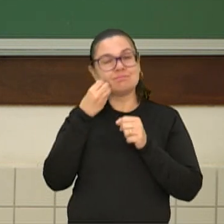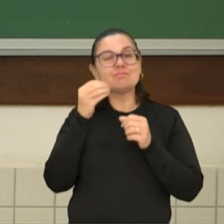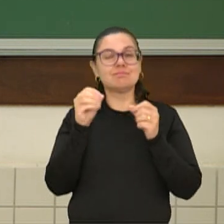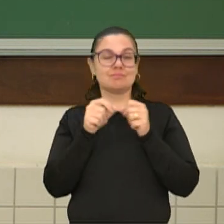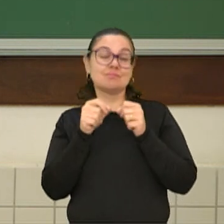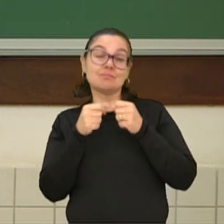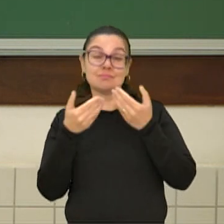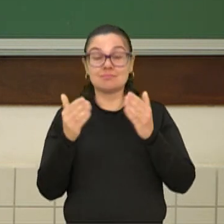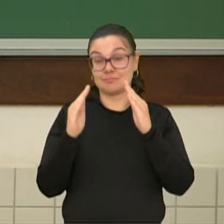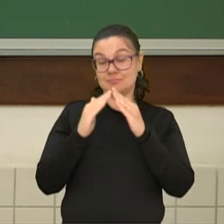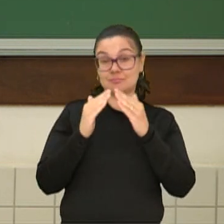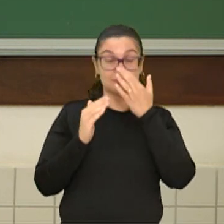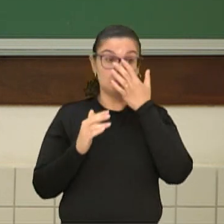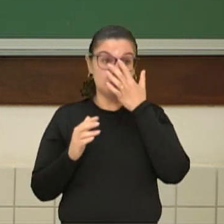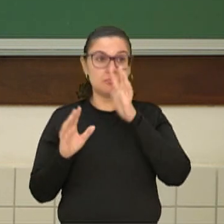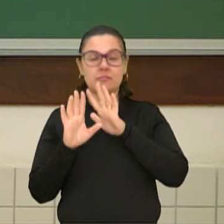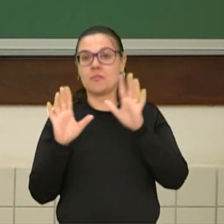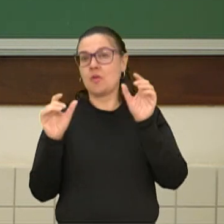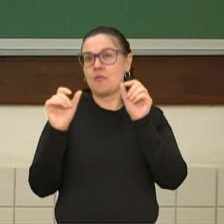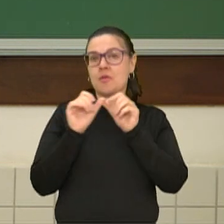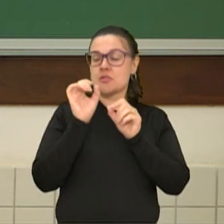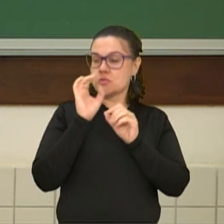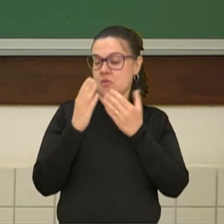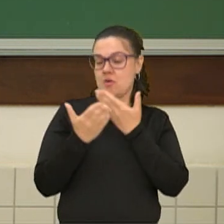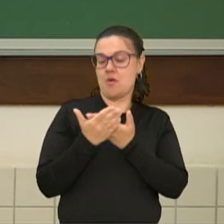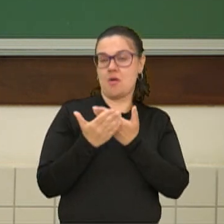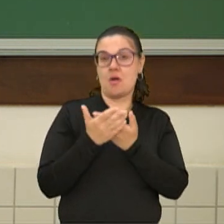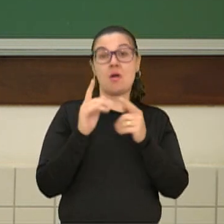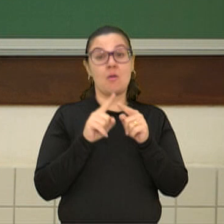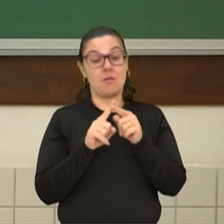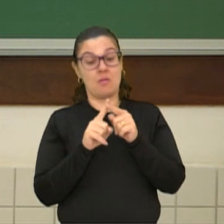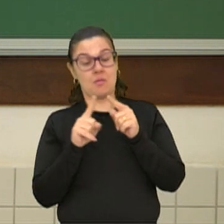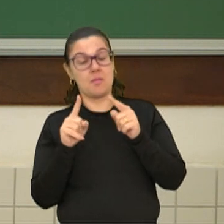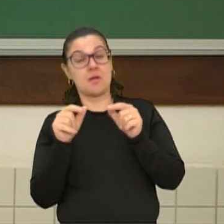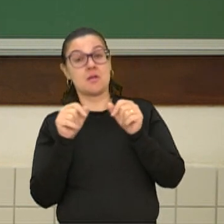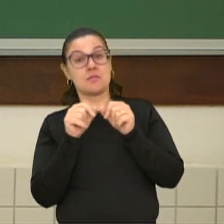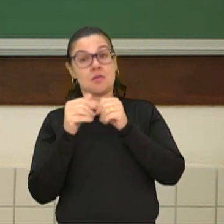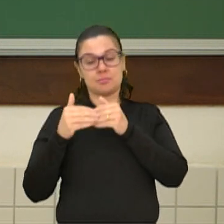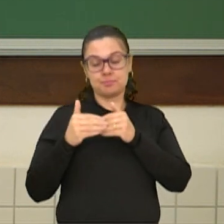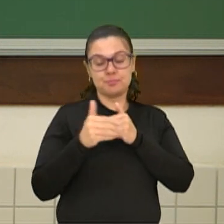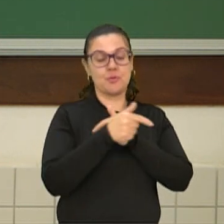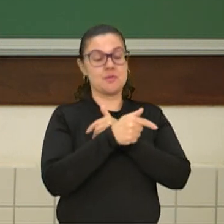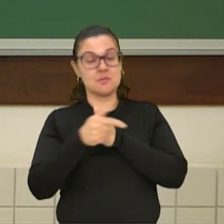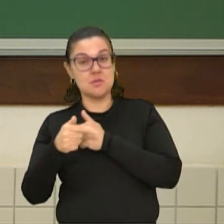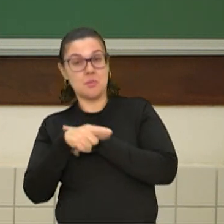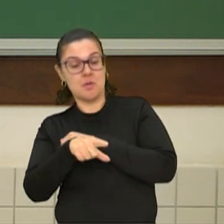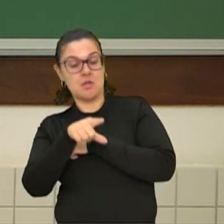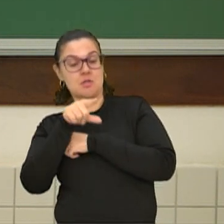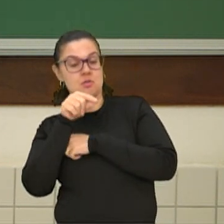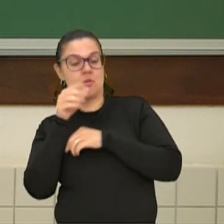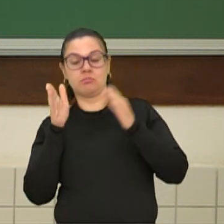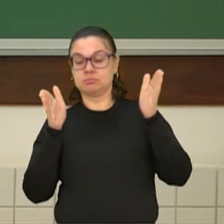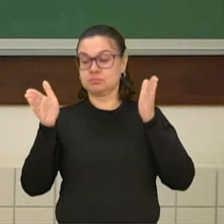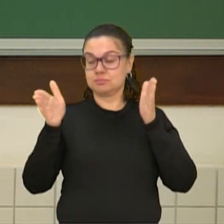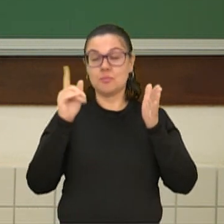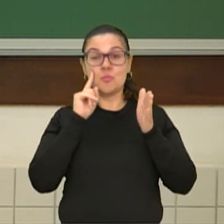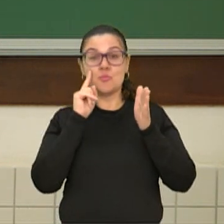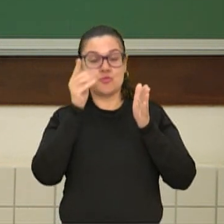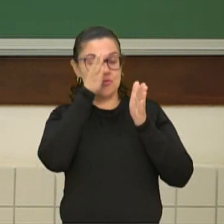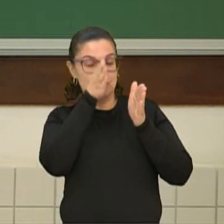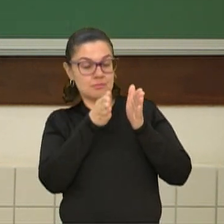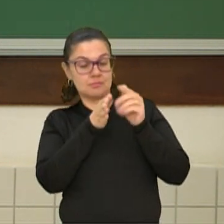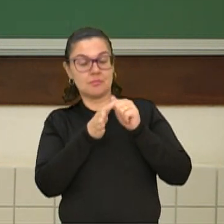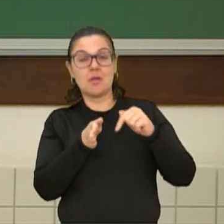tá? Não realize só na nossa aula, mas faça durante a semana, escolha lá um tema, tá?